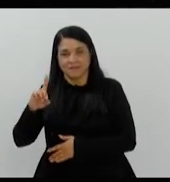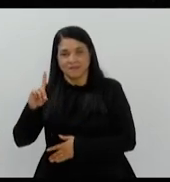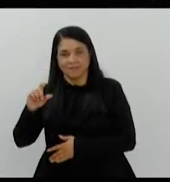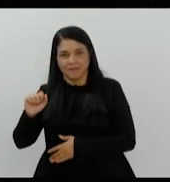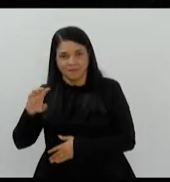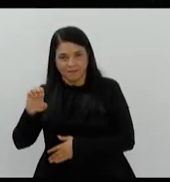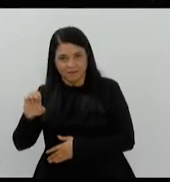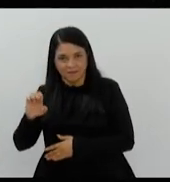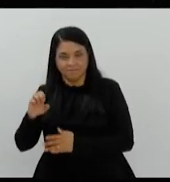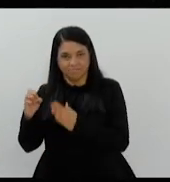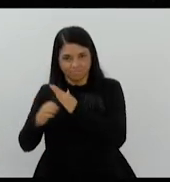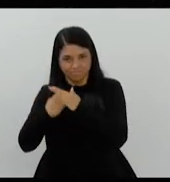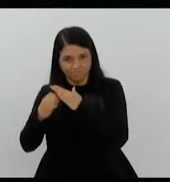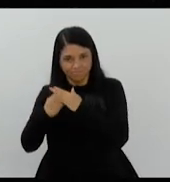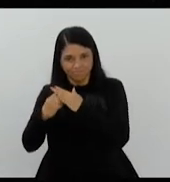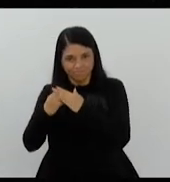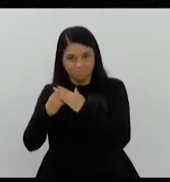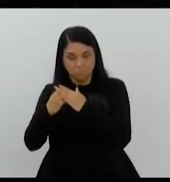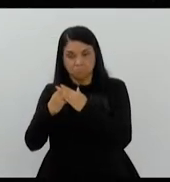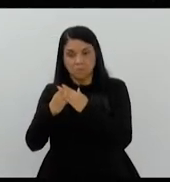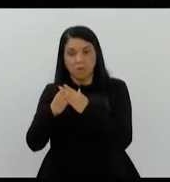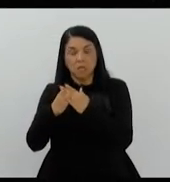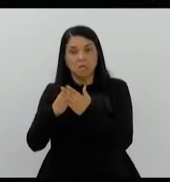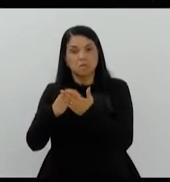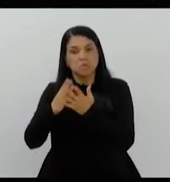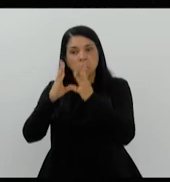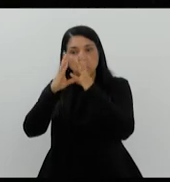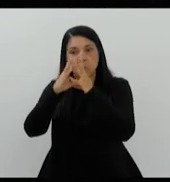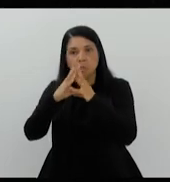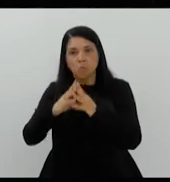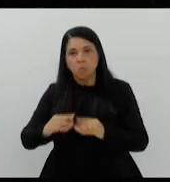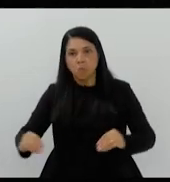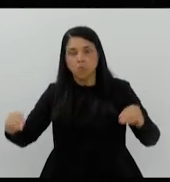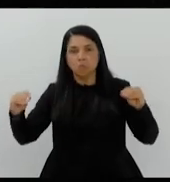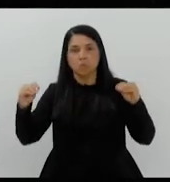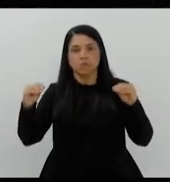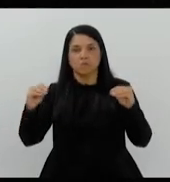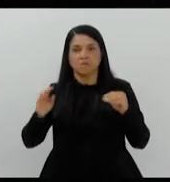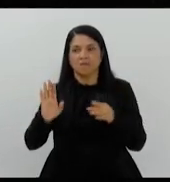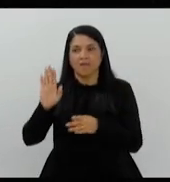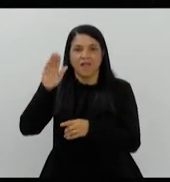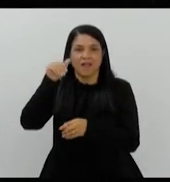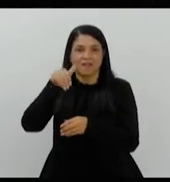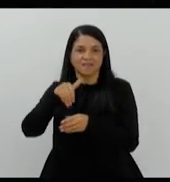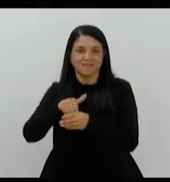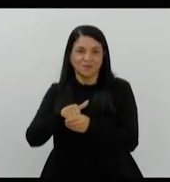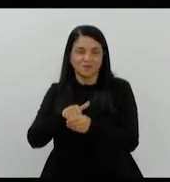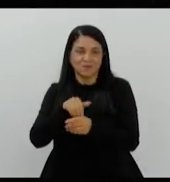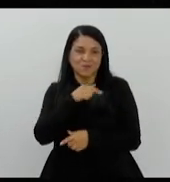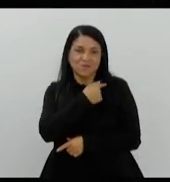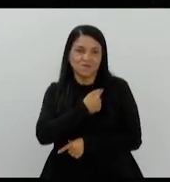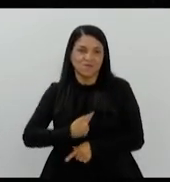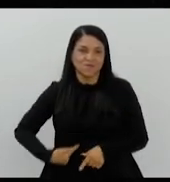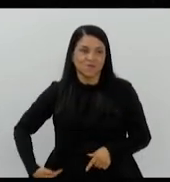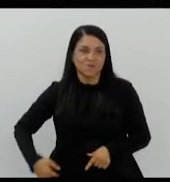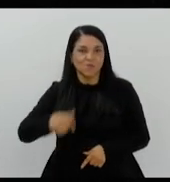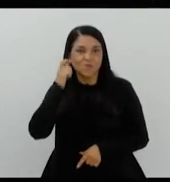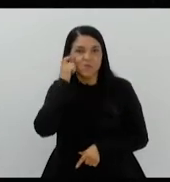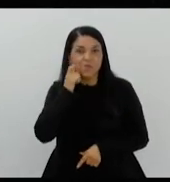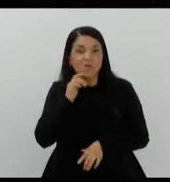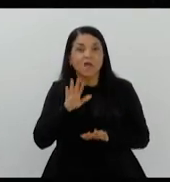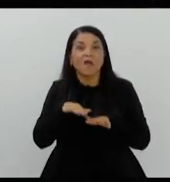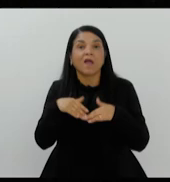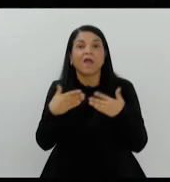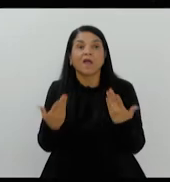que evaporou-se para a reeleição do senhor Cláudio Castro. Evaporou-se. Cadê o dinheiro